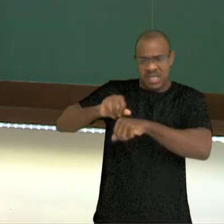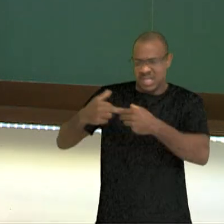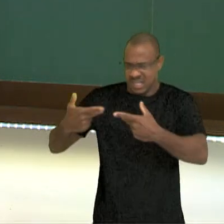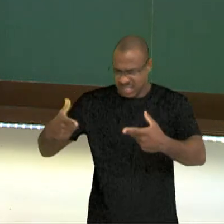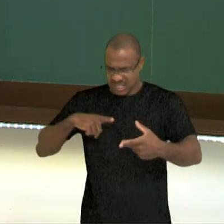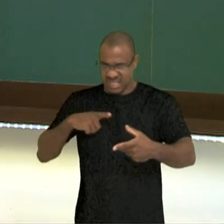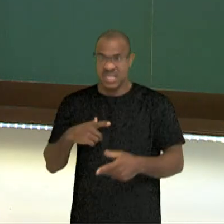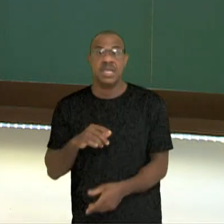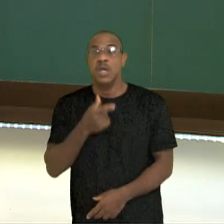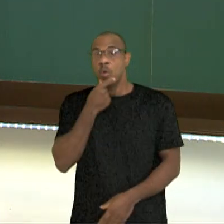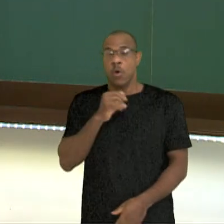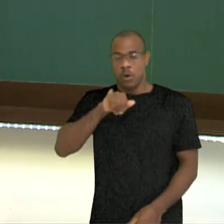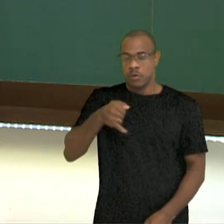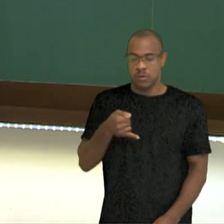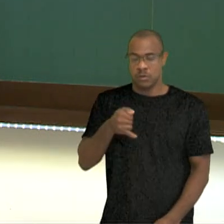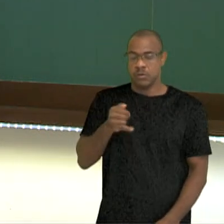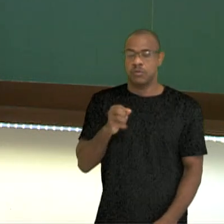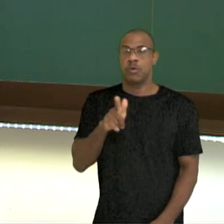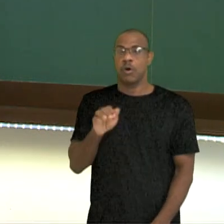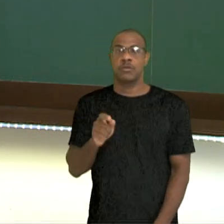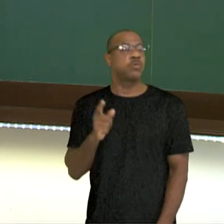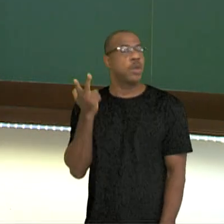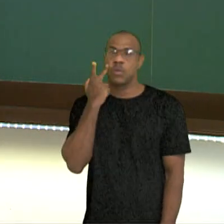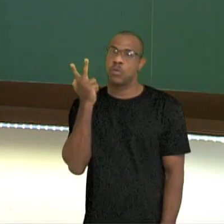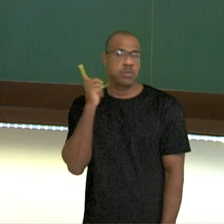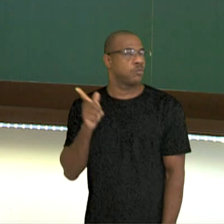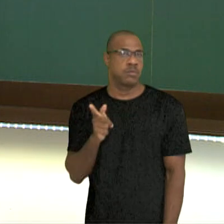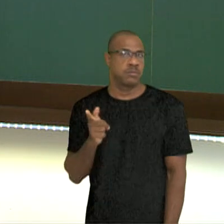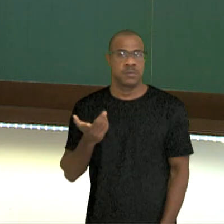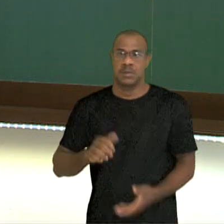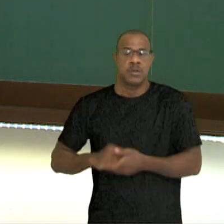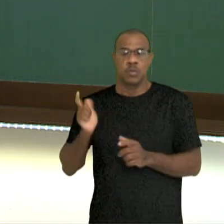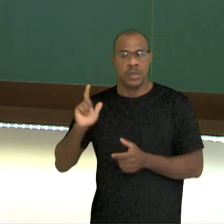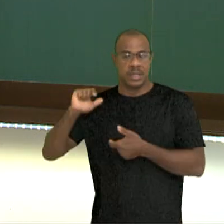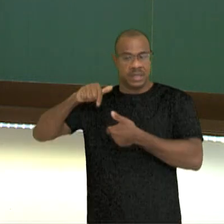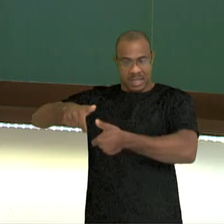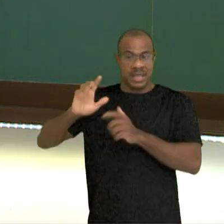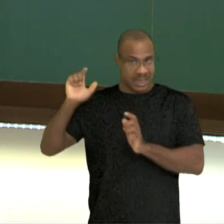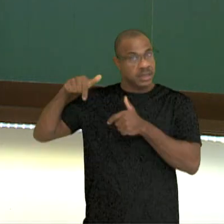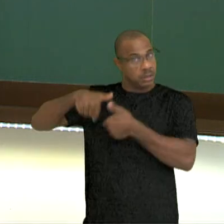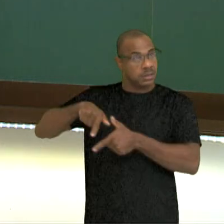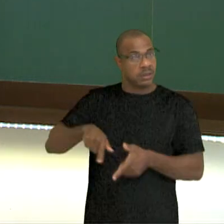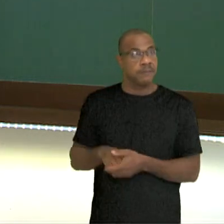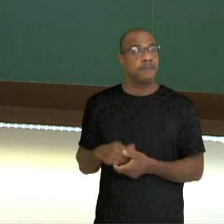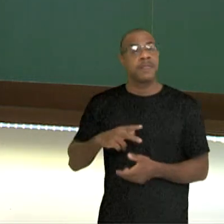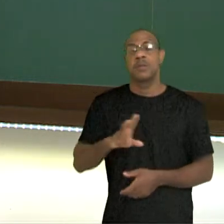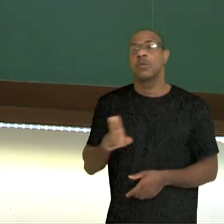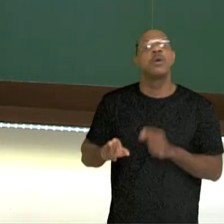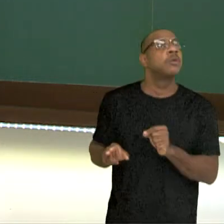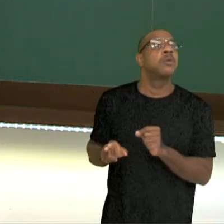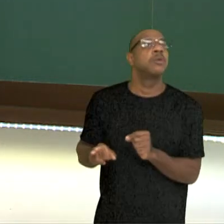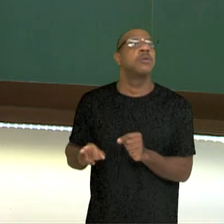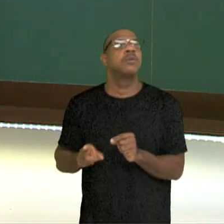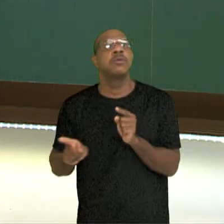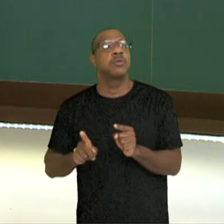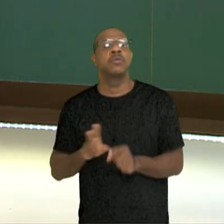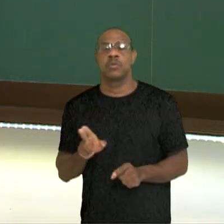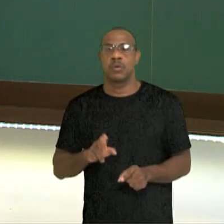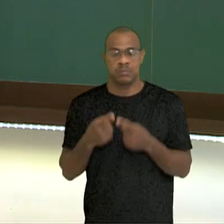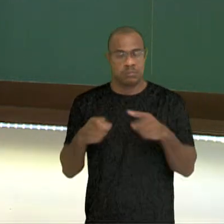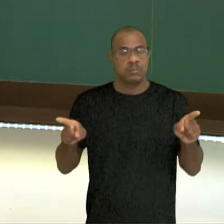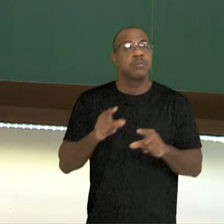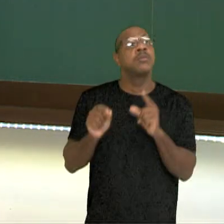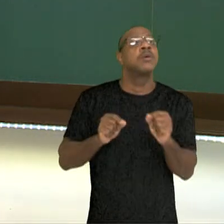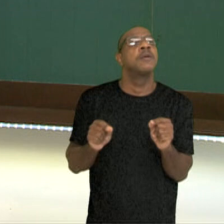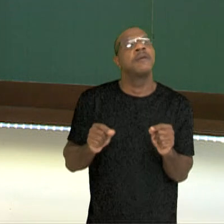Jorge Antunes usou não é convencional, tá? E as buzinas de carro, a esse nome ele deu, ao nome da composição